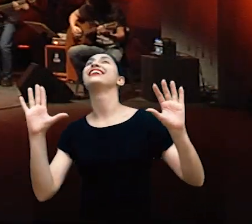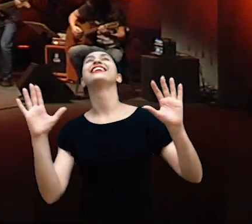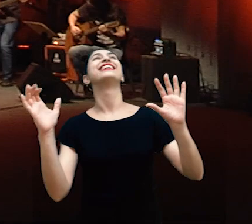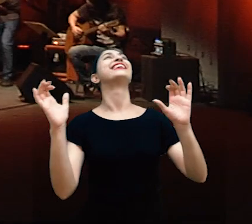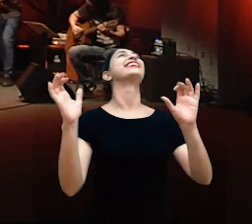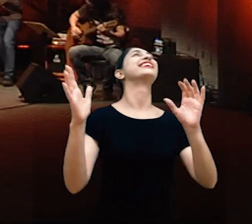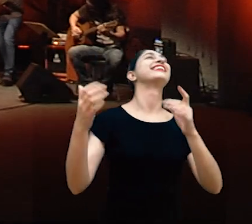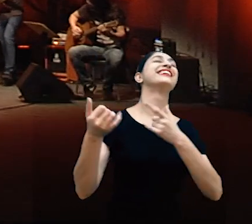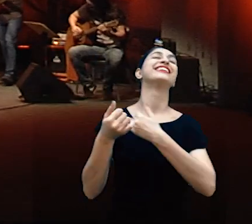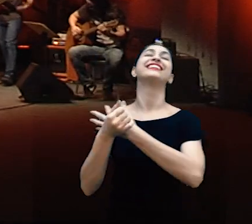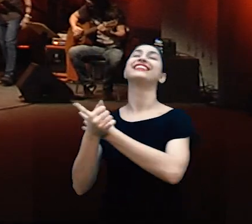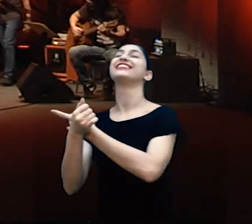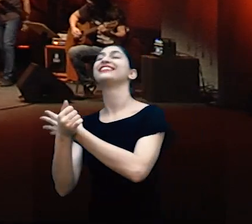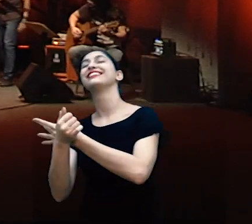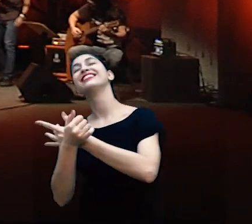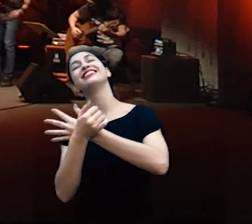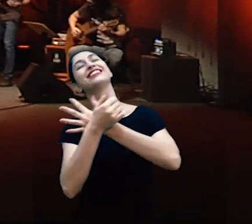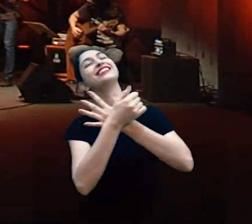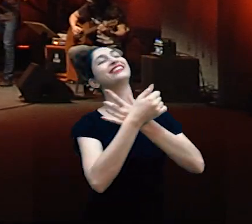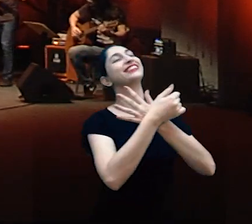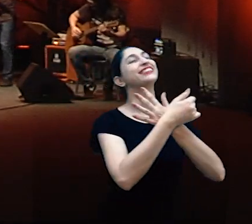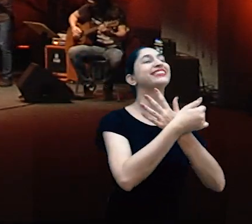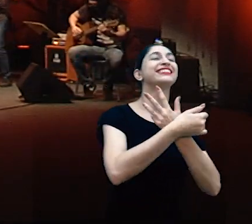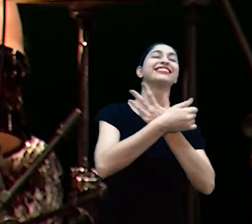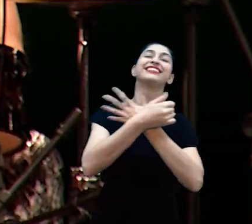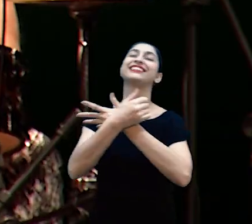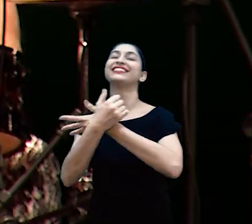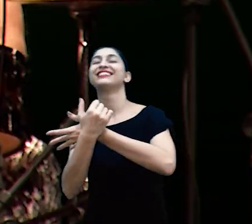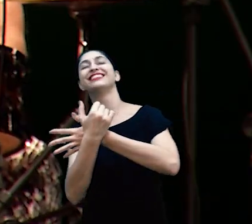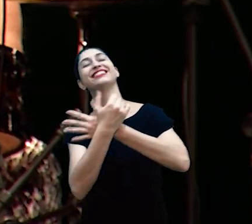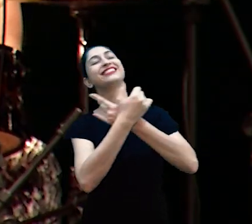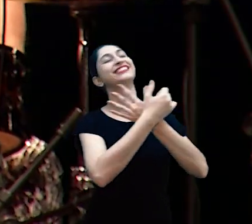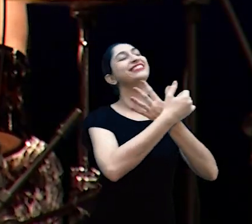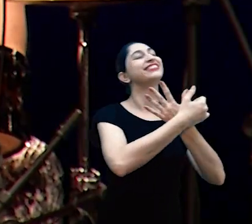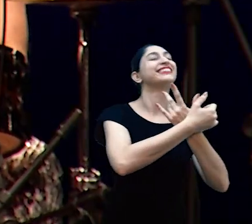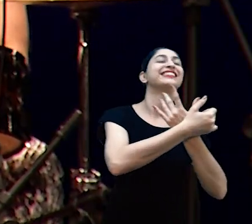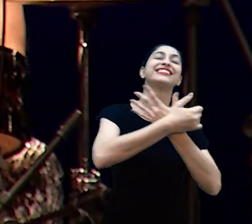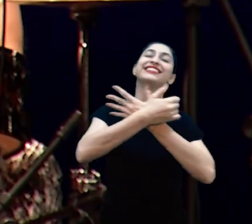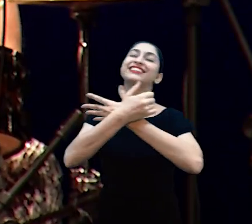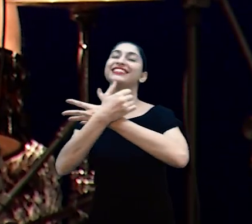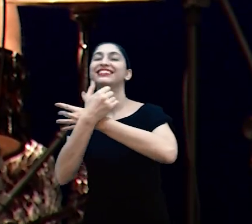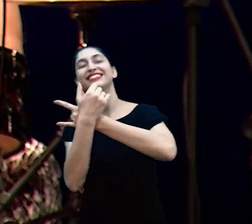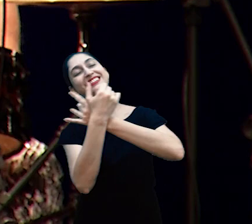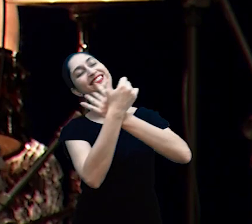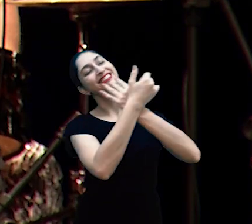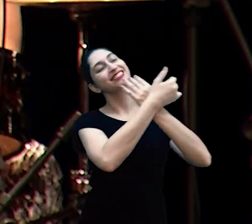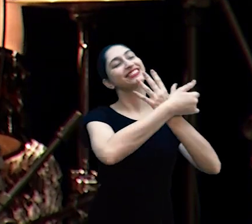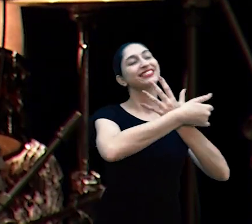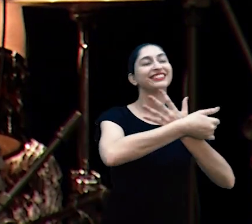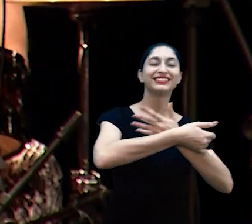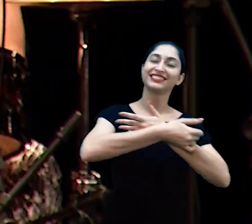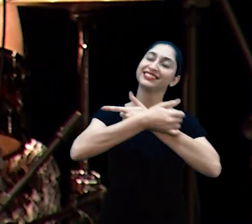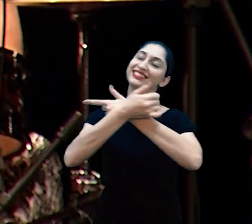céu onde a estrela cadente brilhando na tua retina